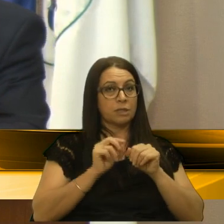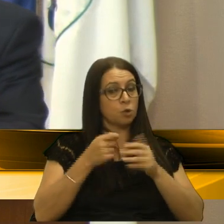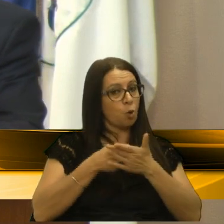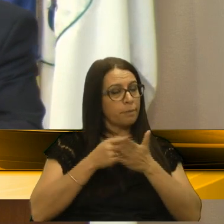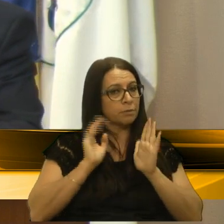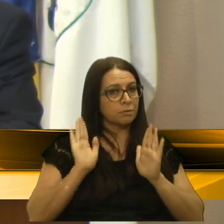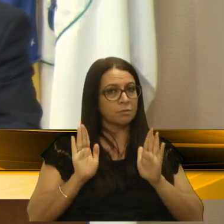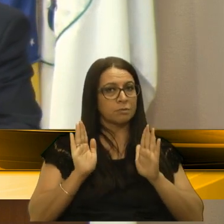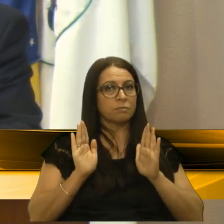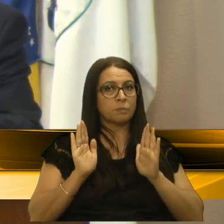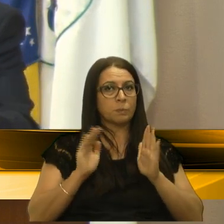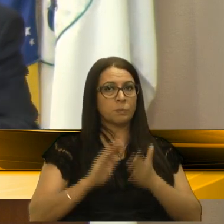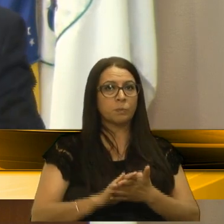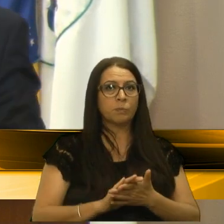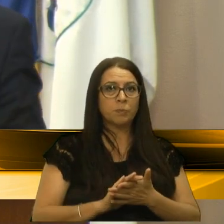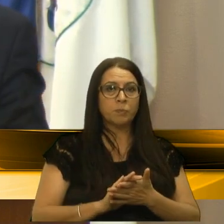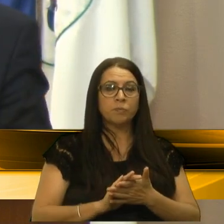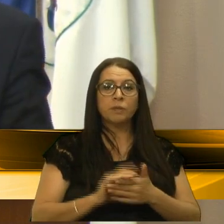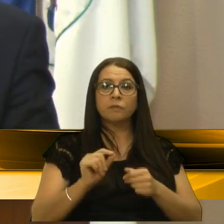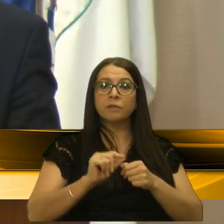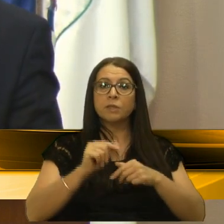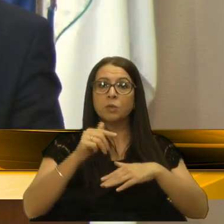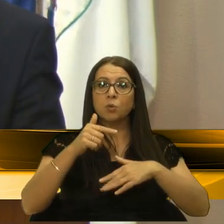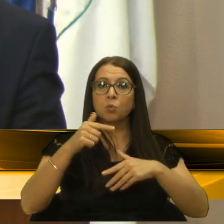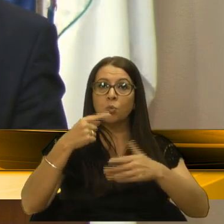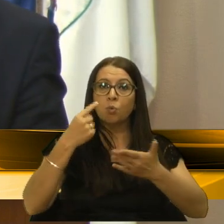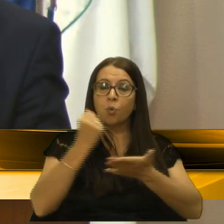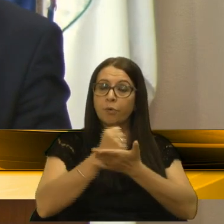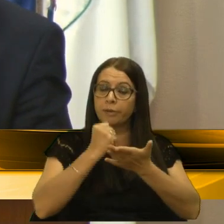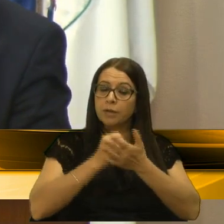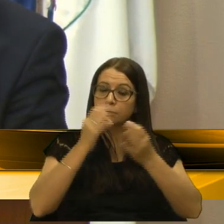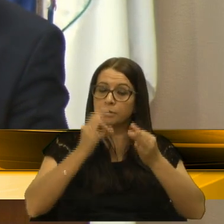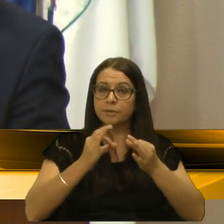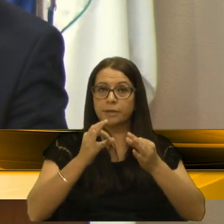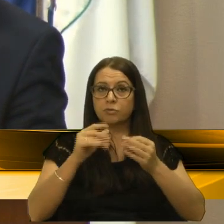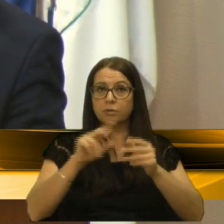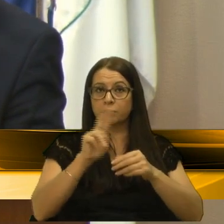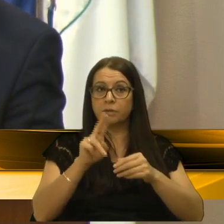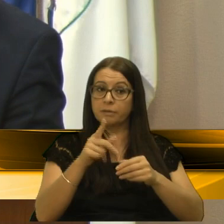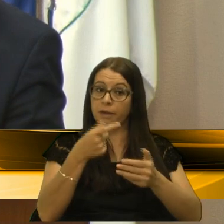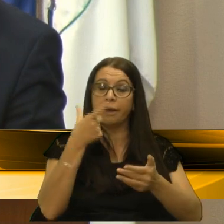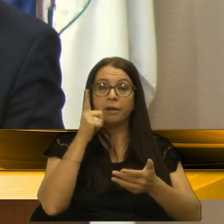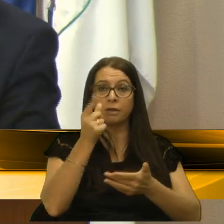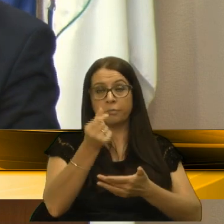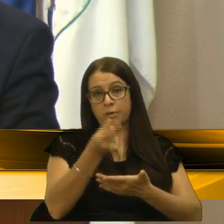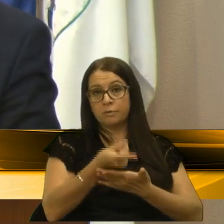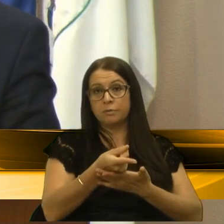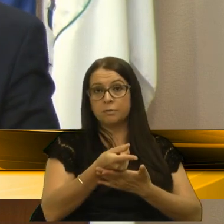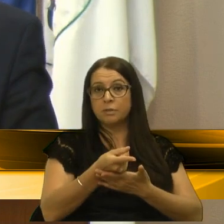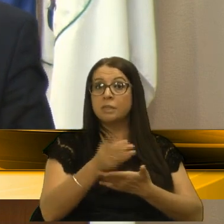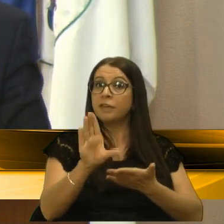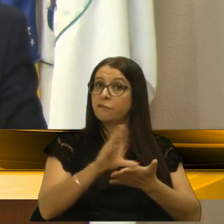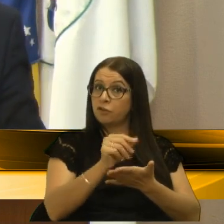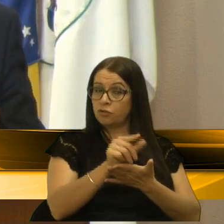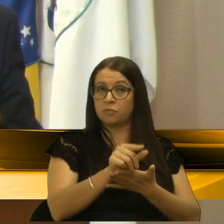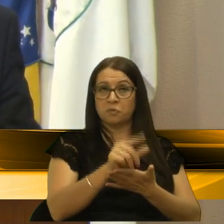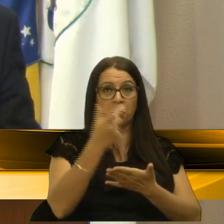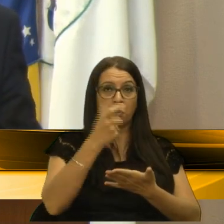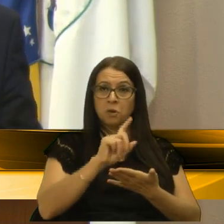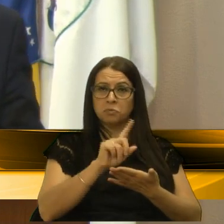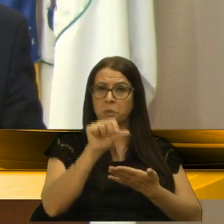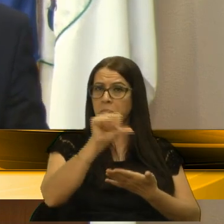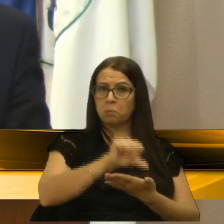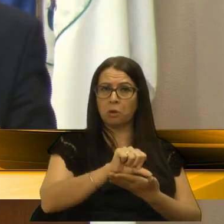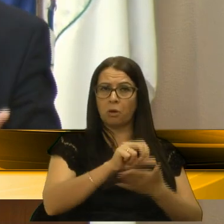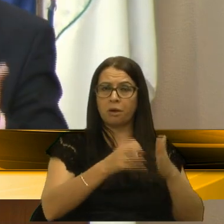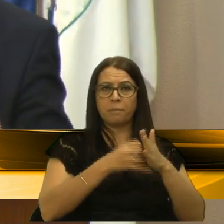obrigação em cumprir um contrato de concessão. Está recebendo para isso, investiu nisso. Eu não acho que seja a pior empresa